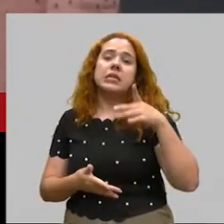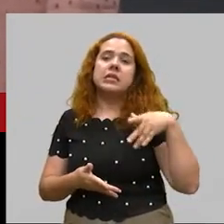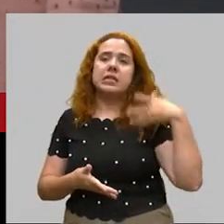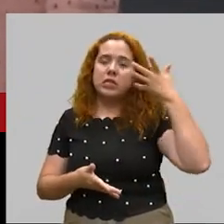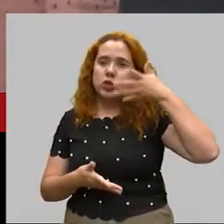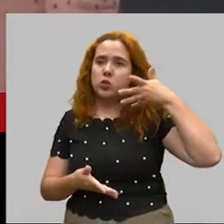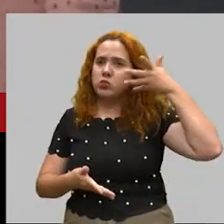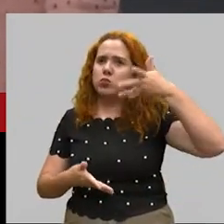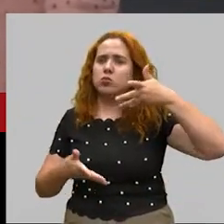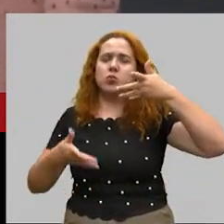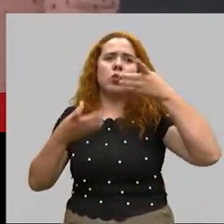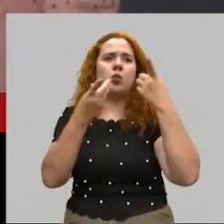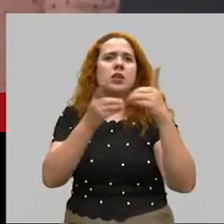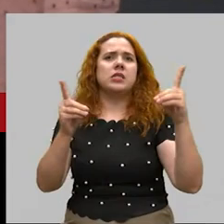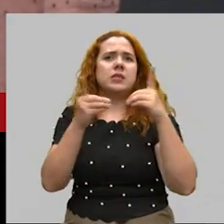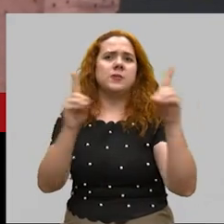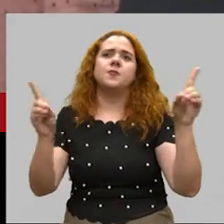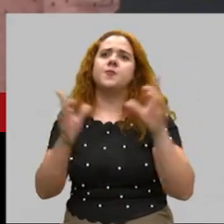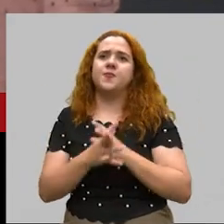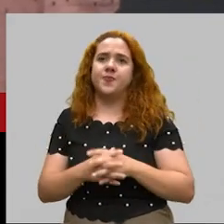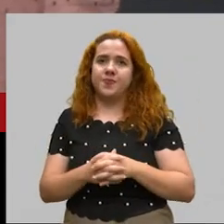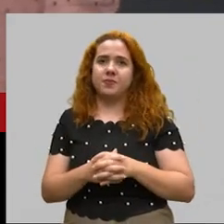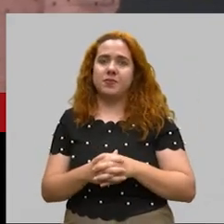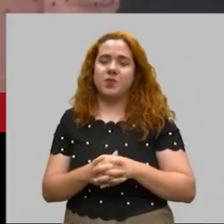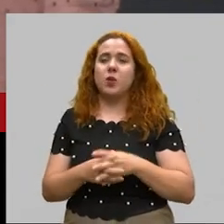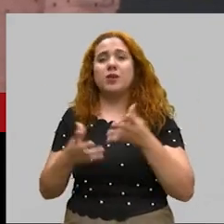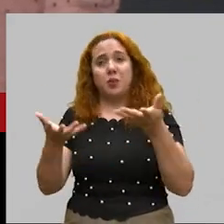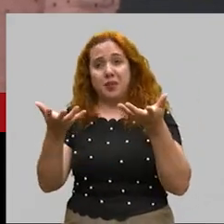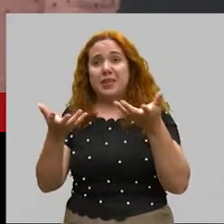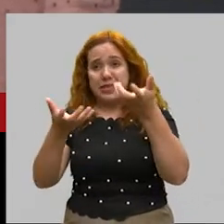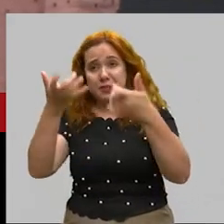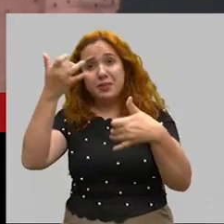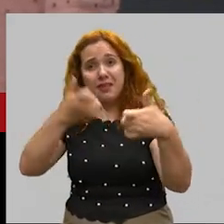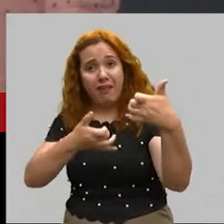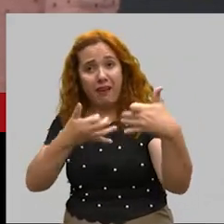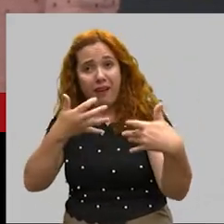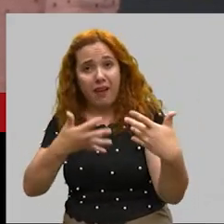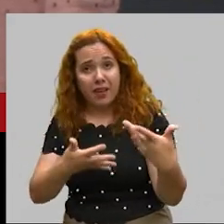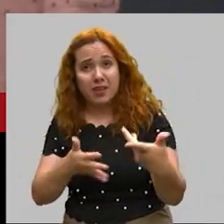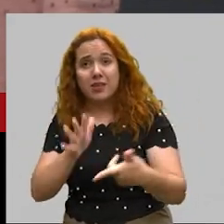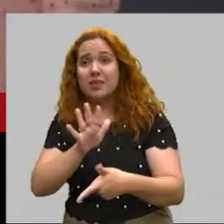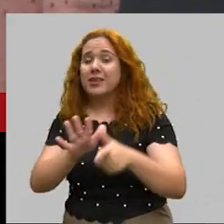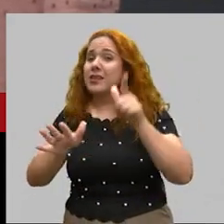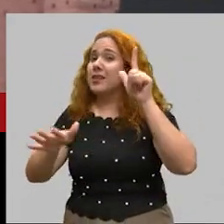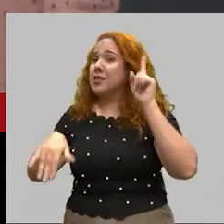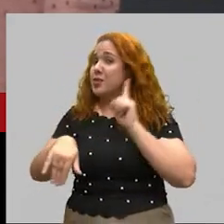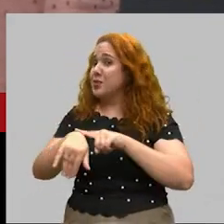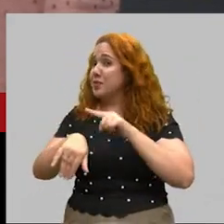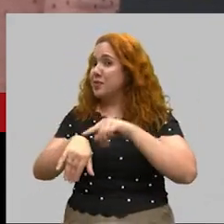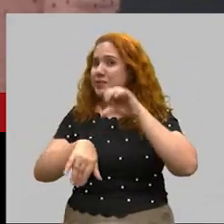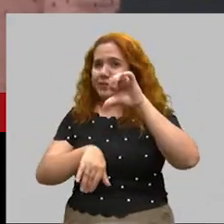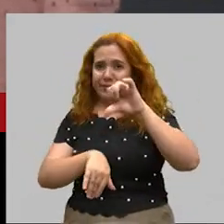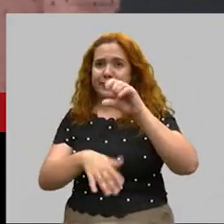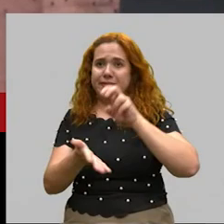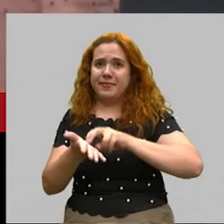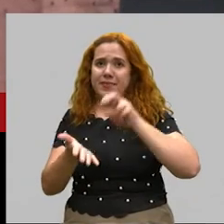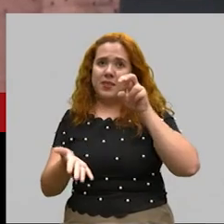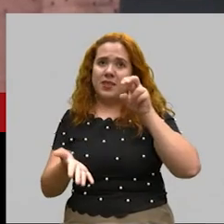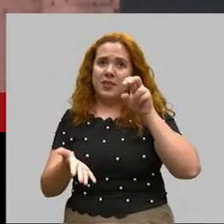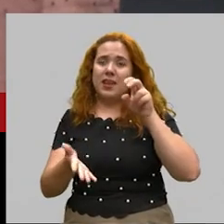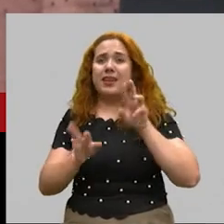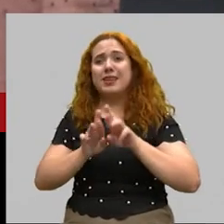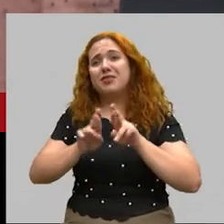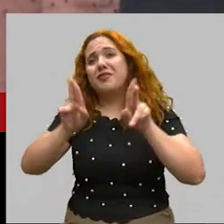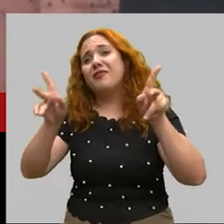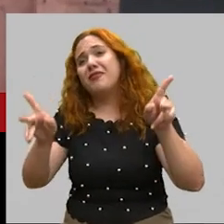Assembleia Então queria era justificar e explicar aquilo que eu deveria ter falado às 9 horas da manhã Eh do modelo que é um pouco